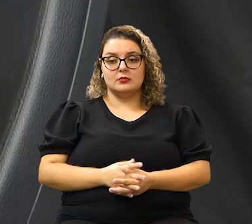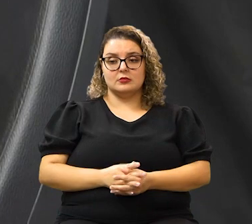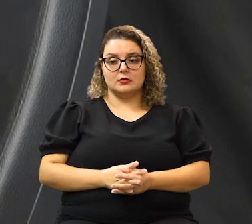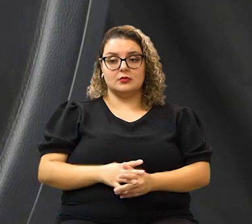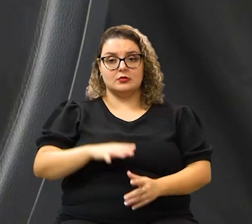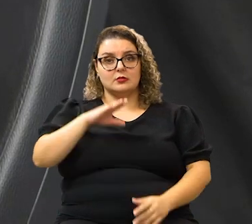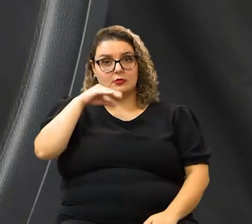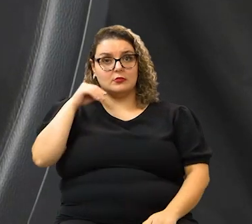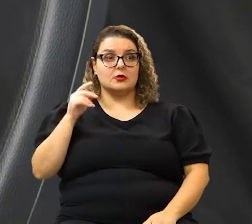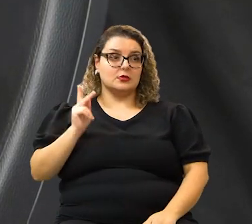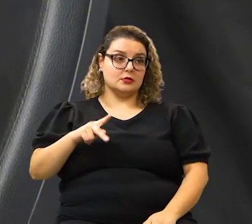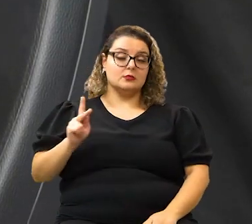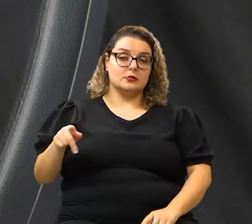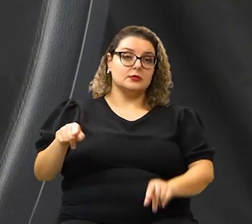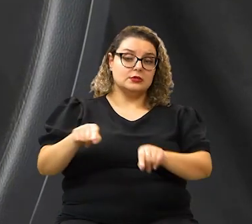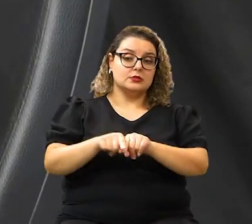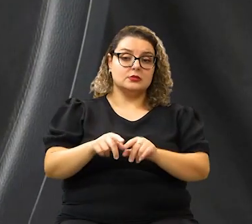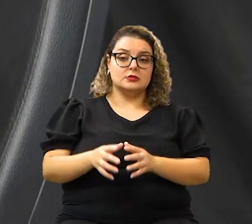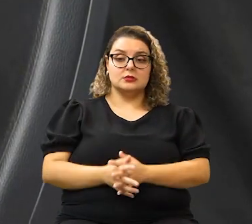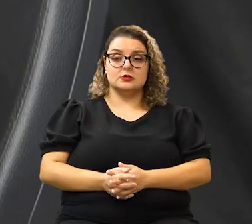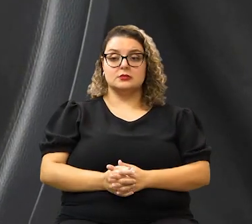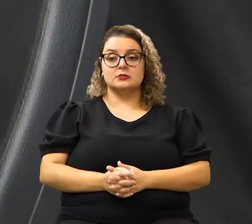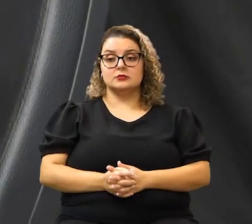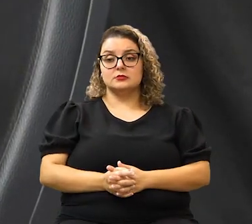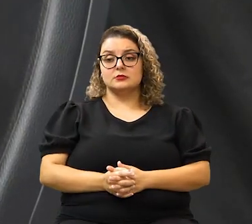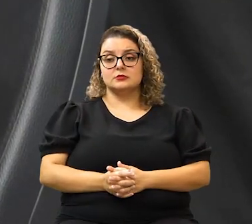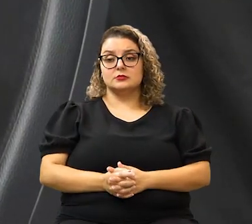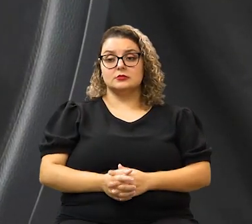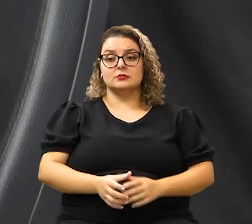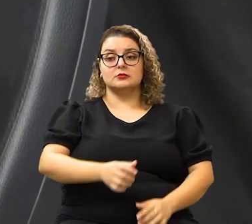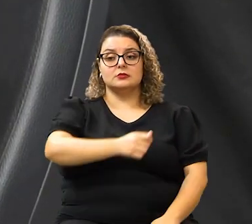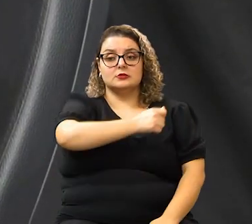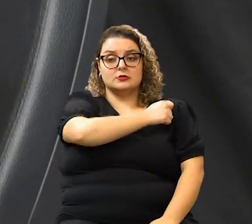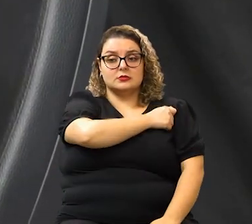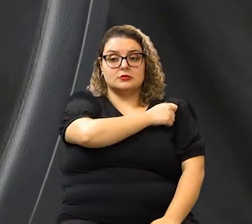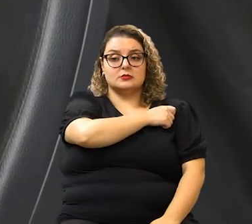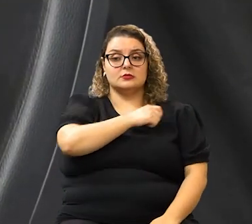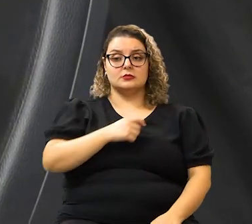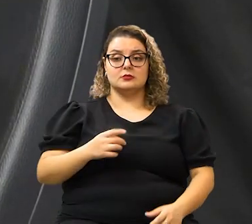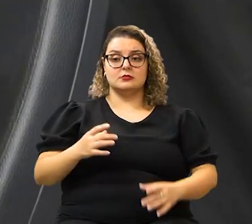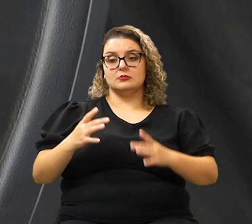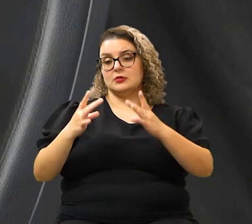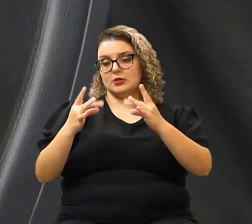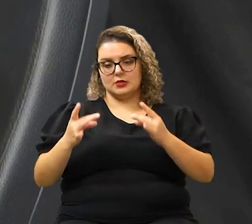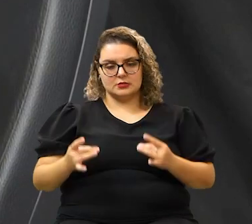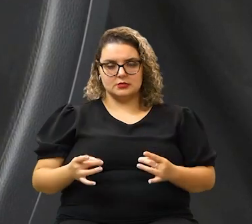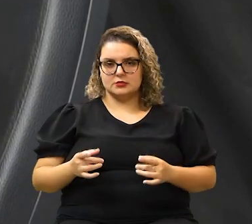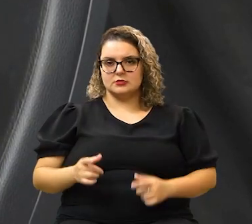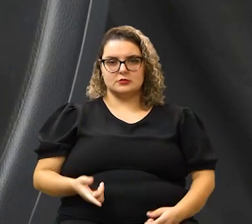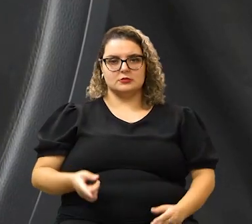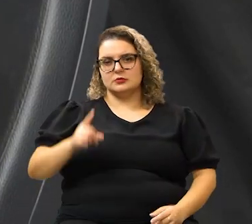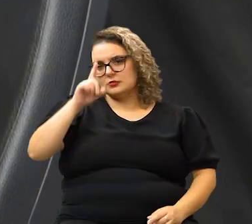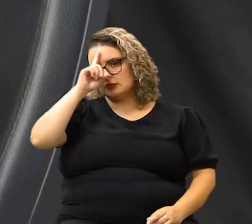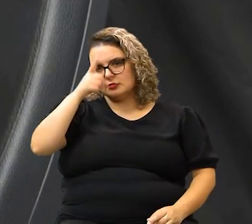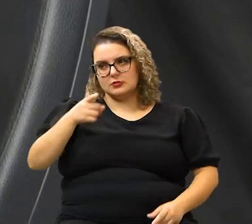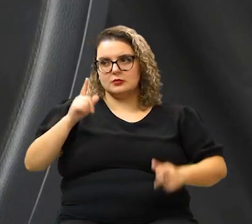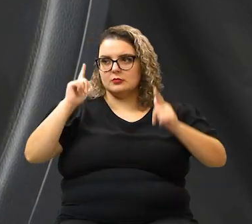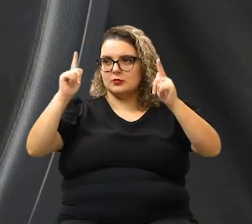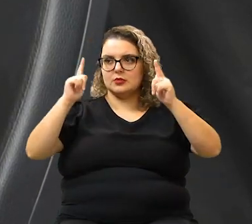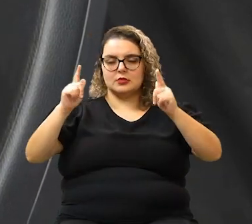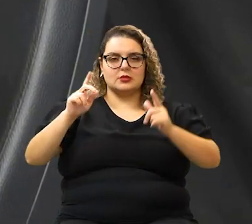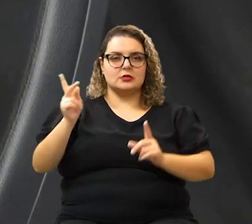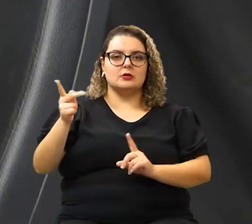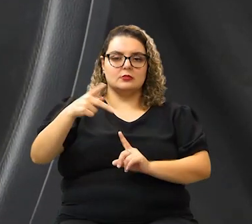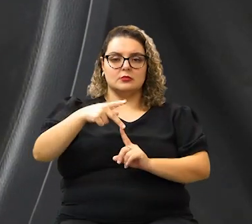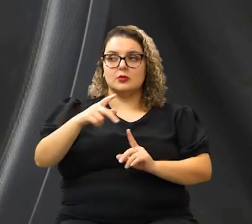né? E aí os estudantes, a gente define pela greve, e a greve da Previdência foi o primeiro momento que eu participei de uma